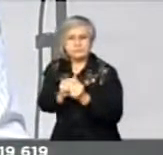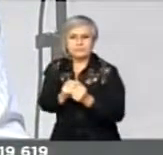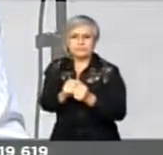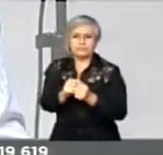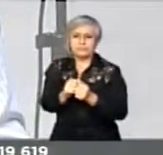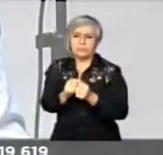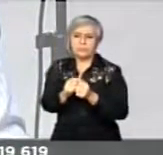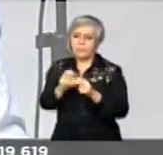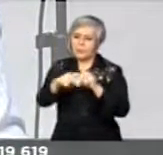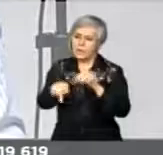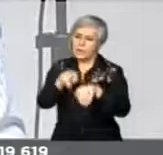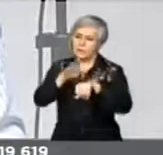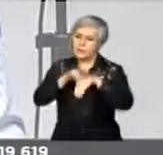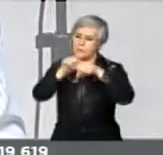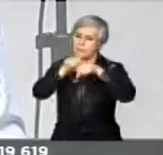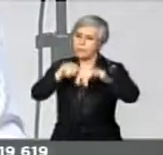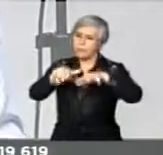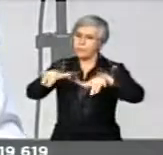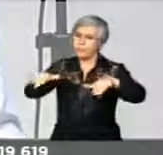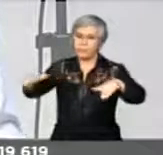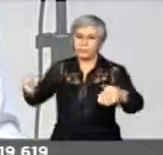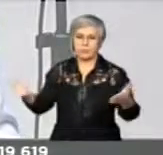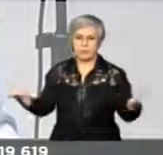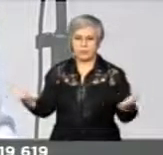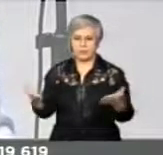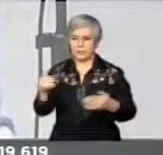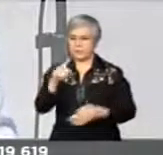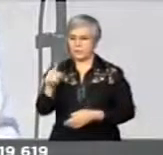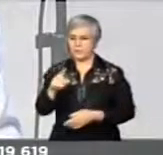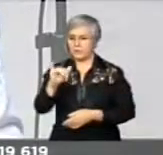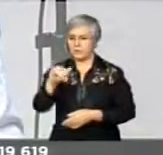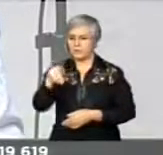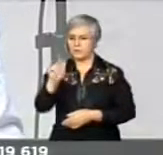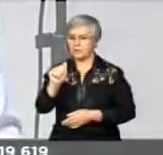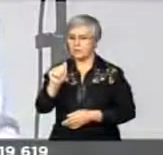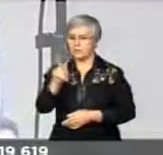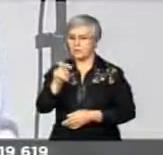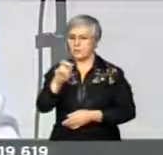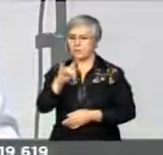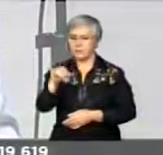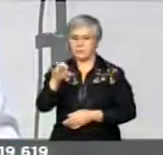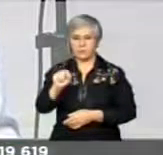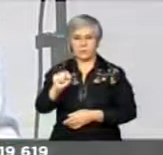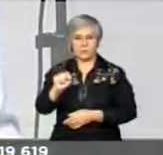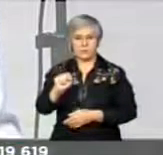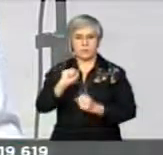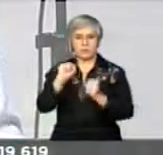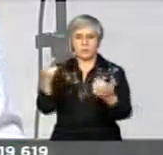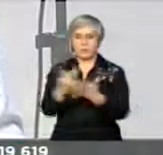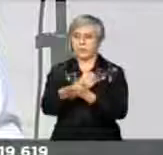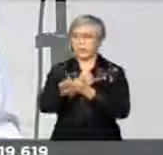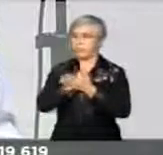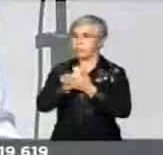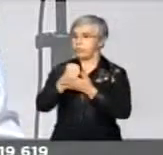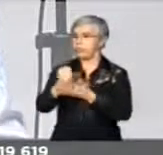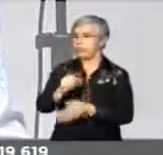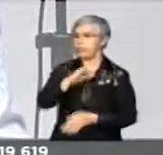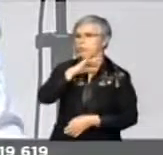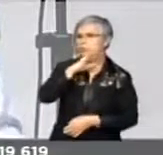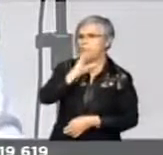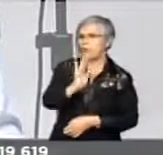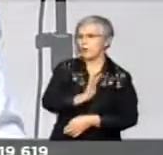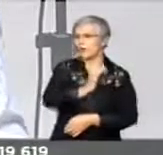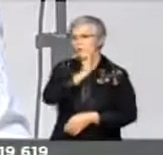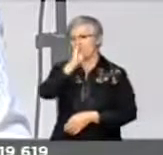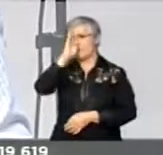essa epidemia que é zika vírus, senhor presidente, com sérias consequências, sobretudo para